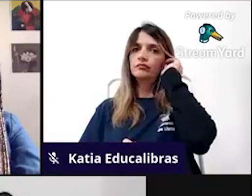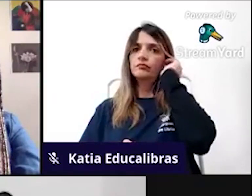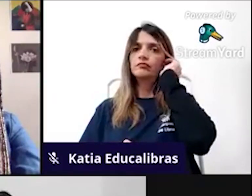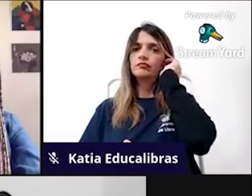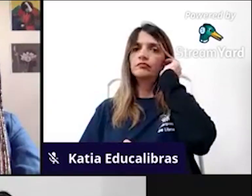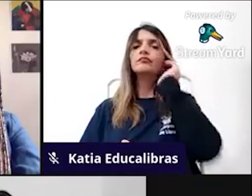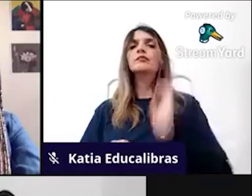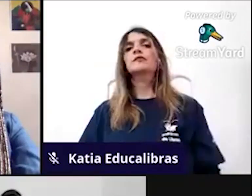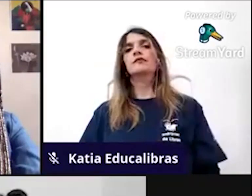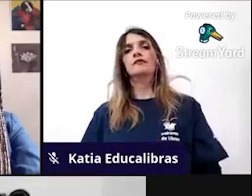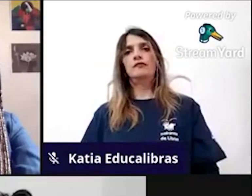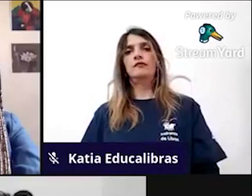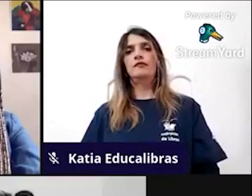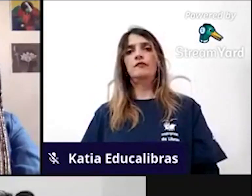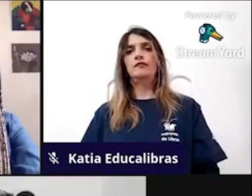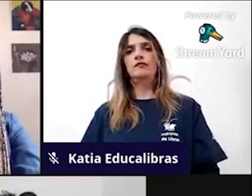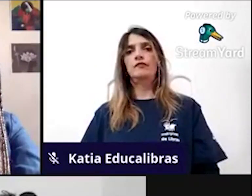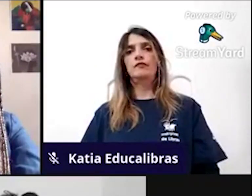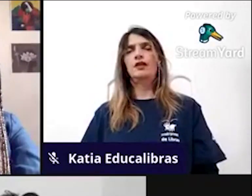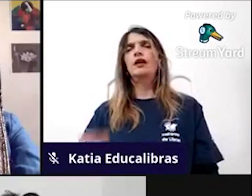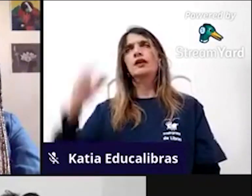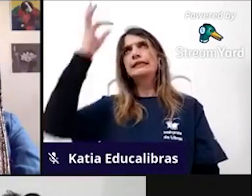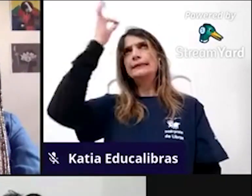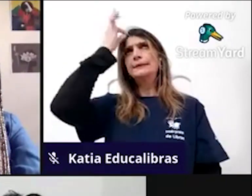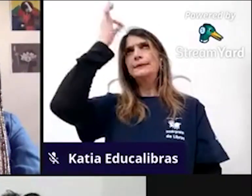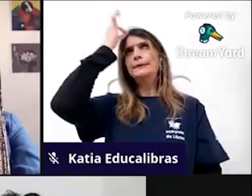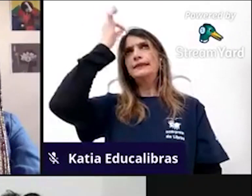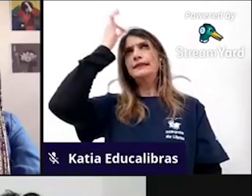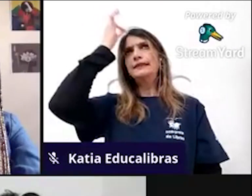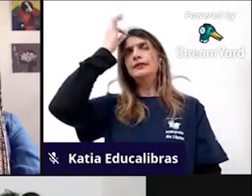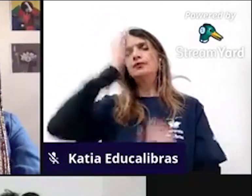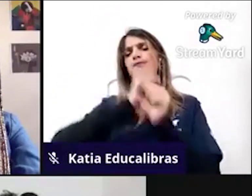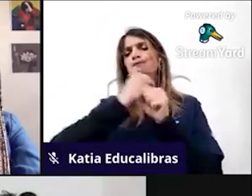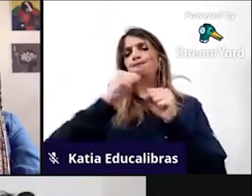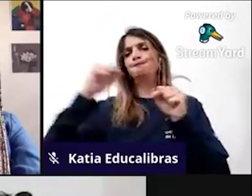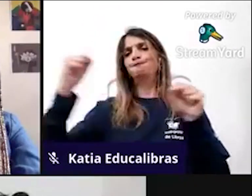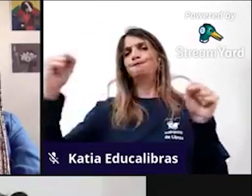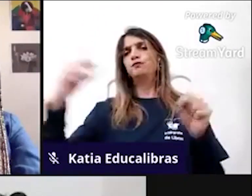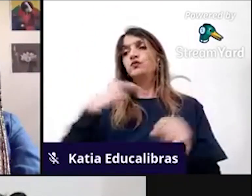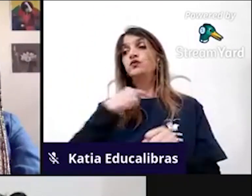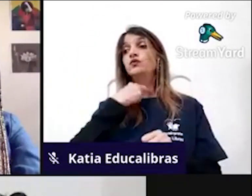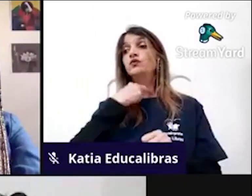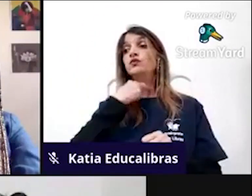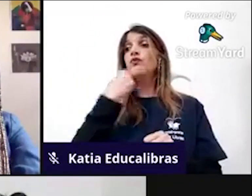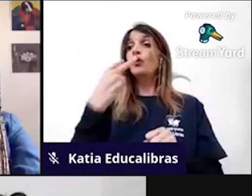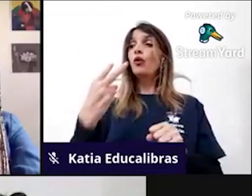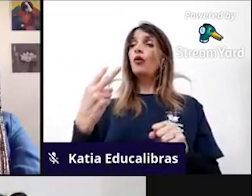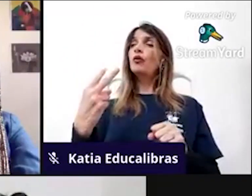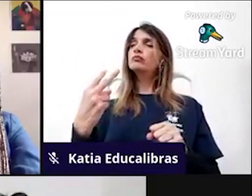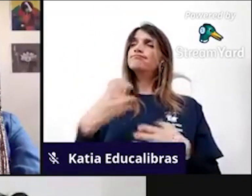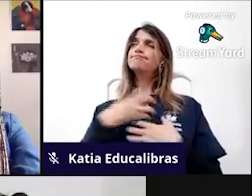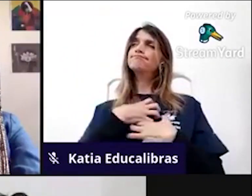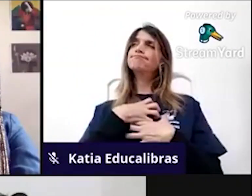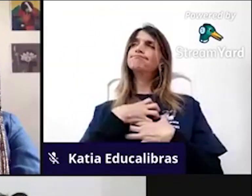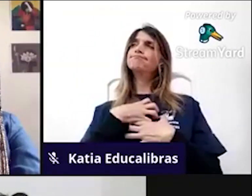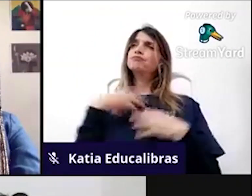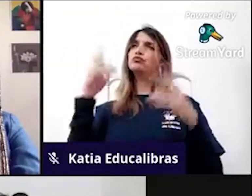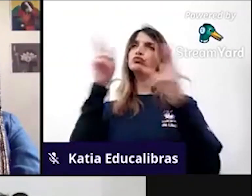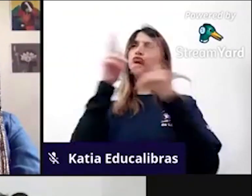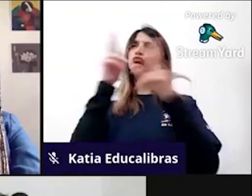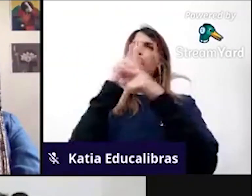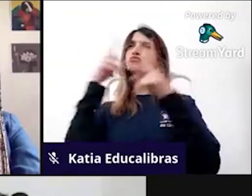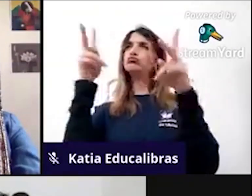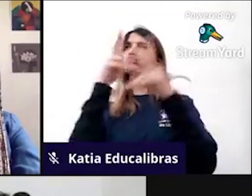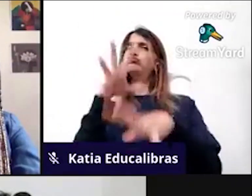ó grande Espírito, tua voz eu escuto no soprar dos ventos.